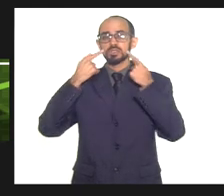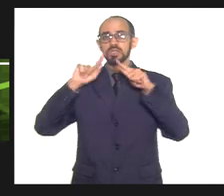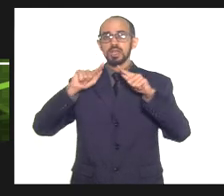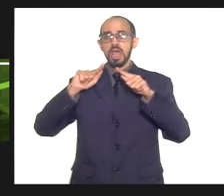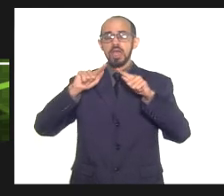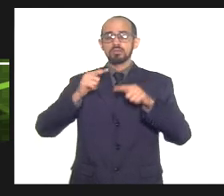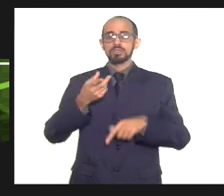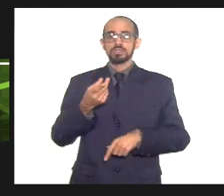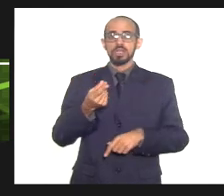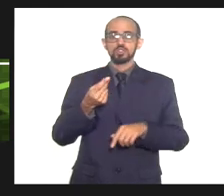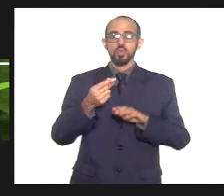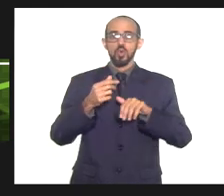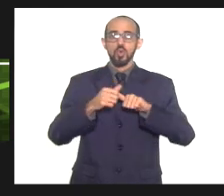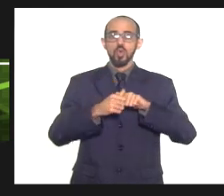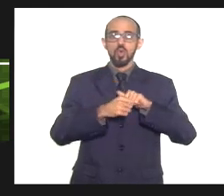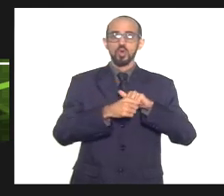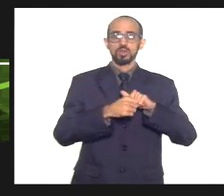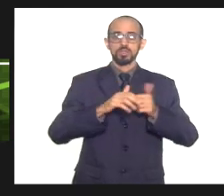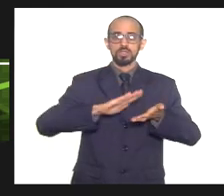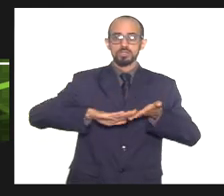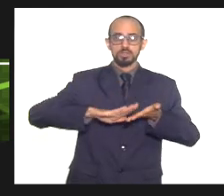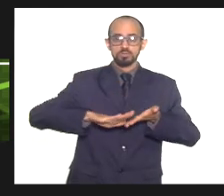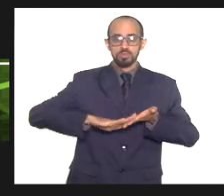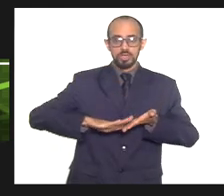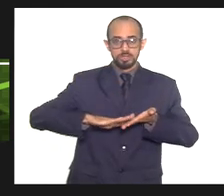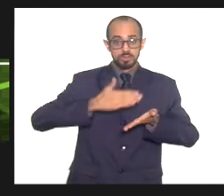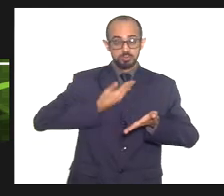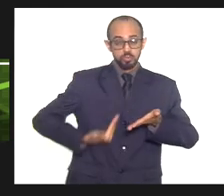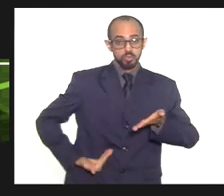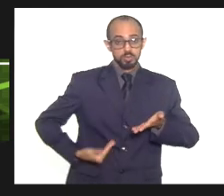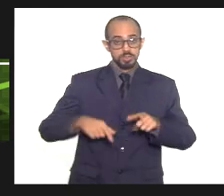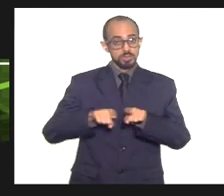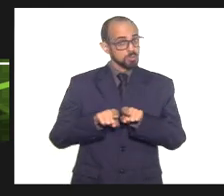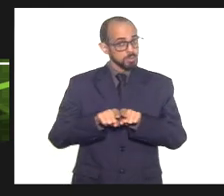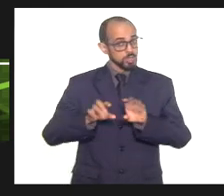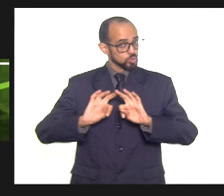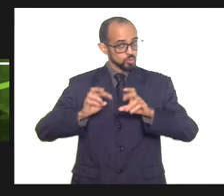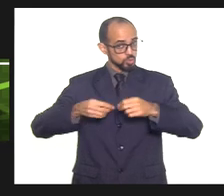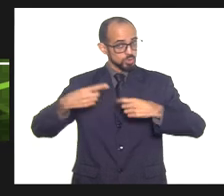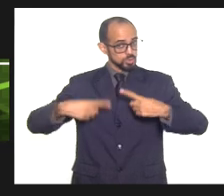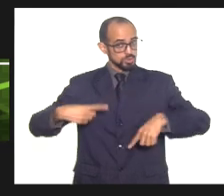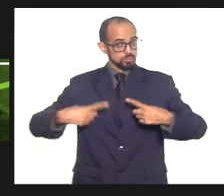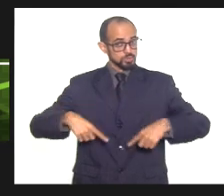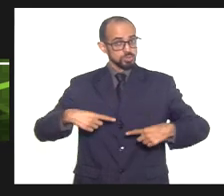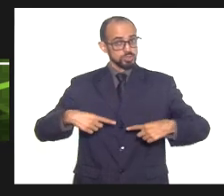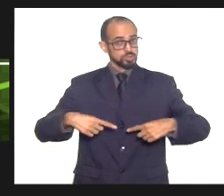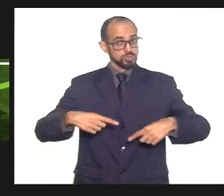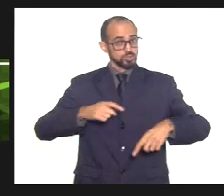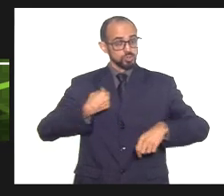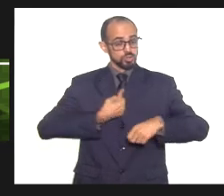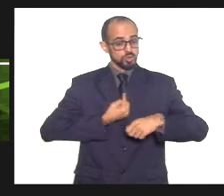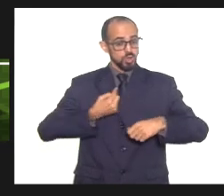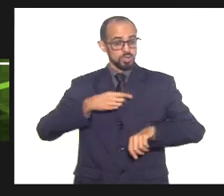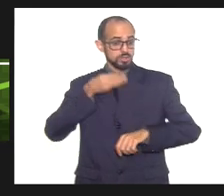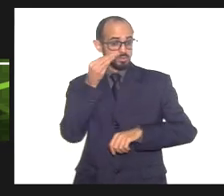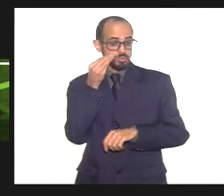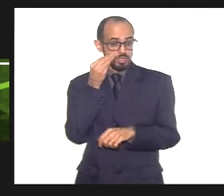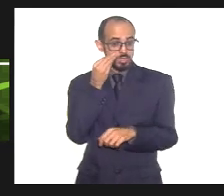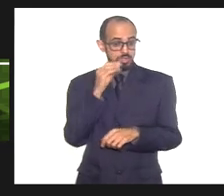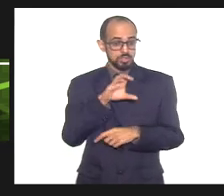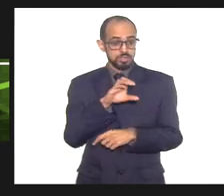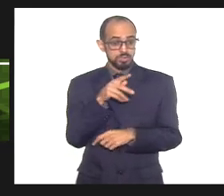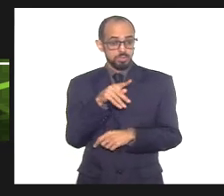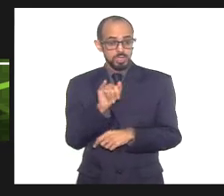contas públicas e às políticas públicas que são exercitadas. O que a gente está buscando aqui na